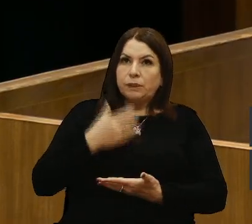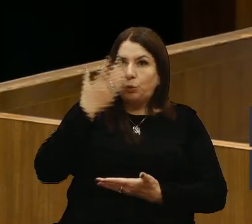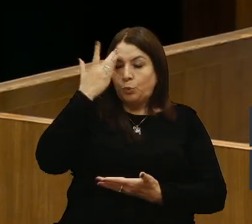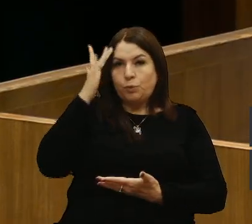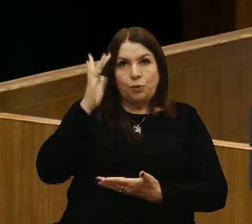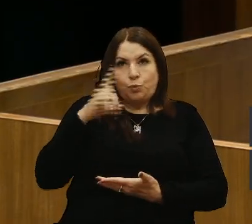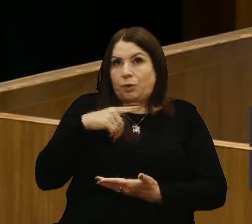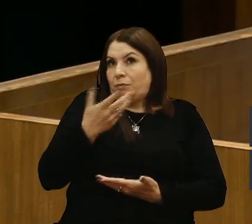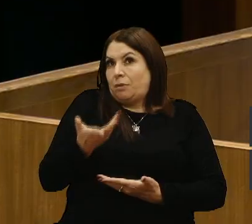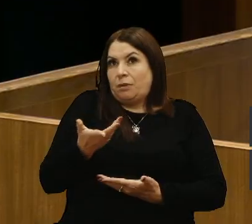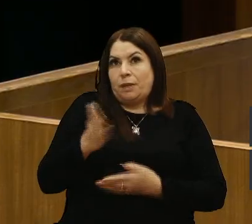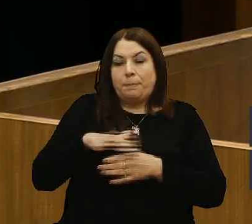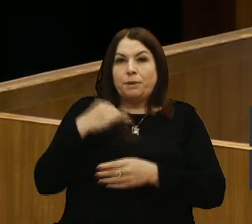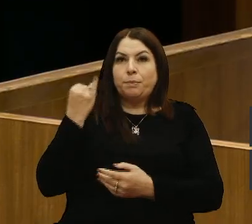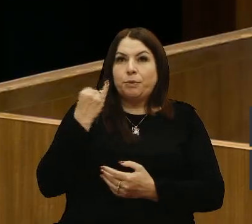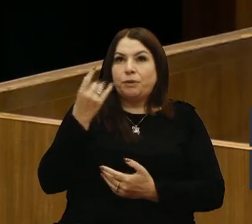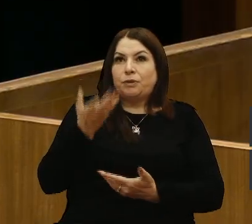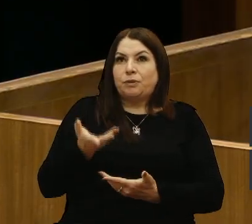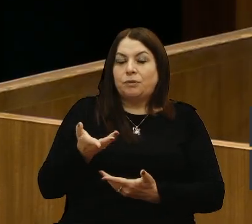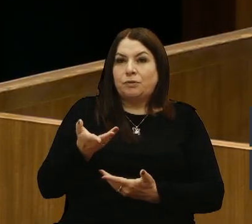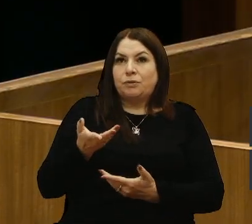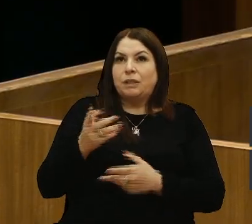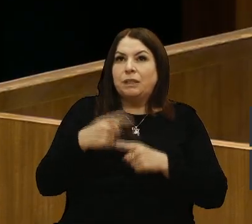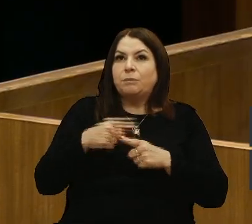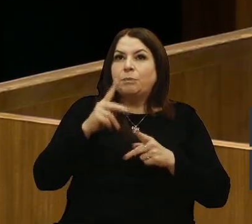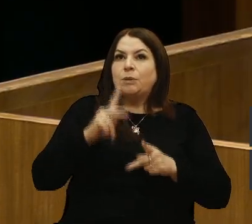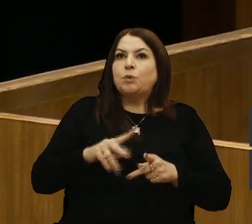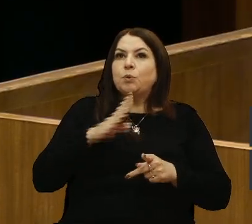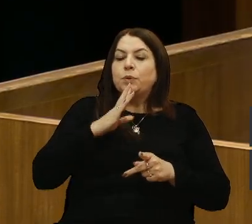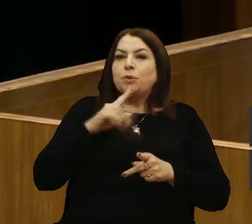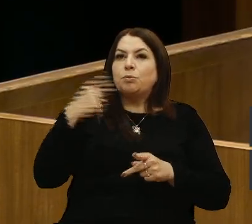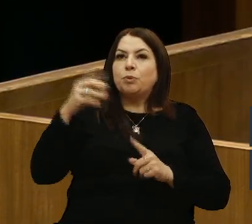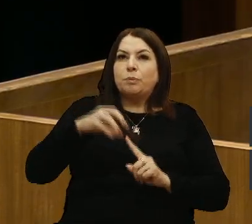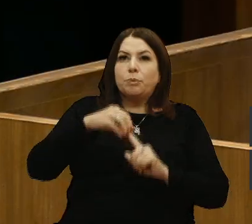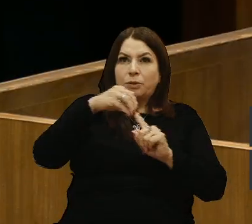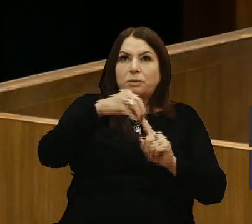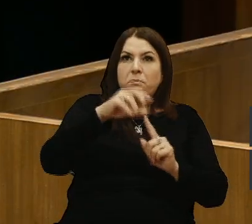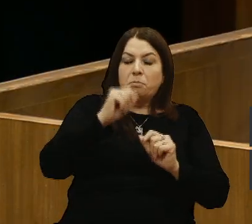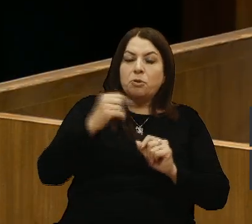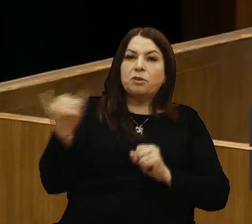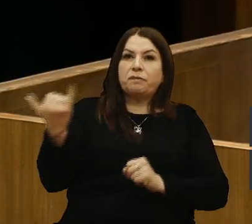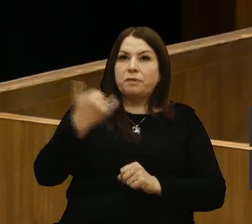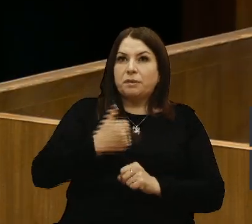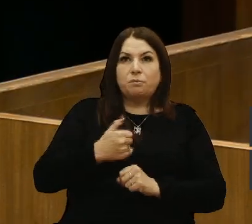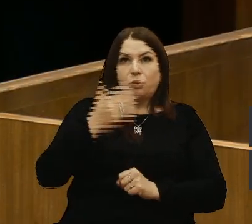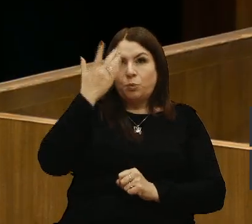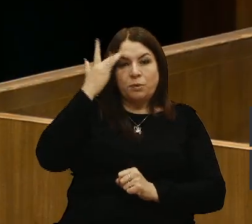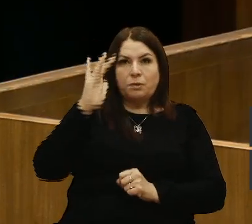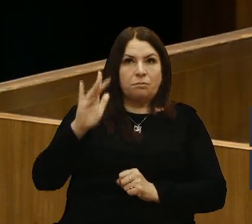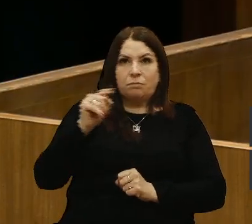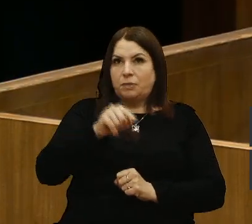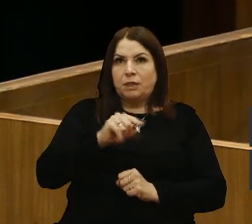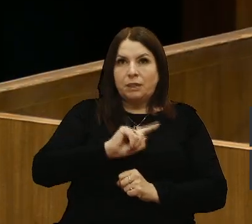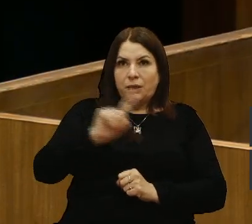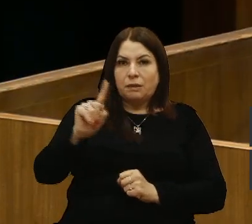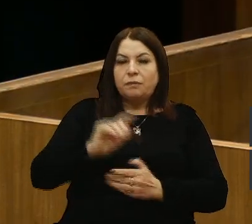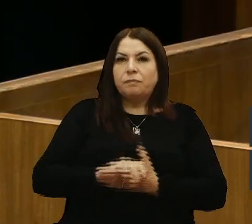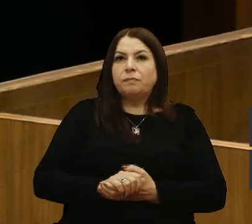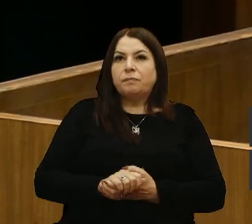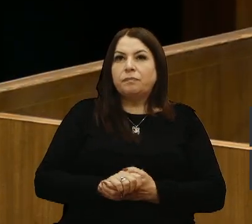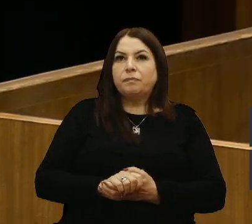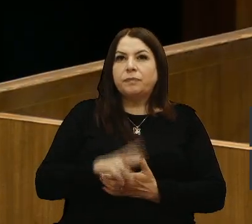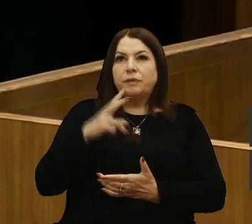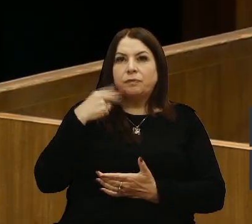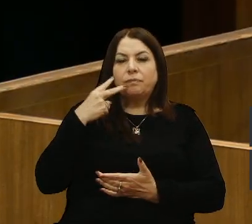o que tem mais importância do que isso. Se alguém conhecer uma outra prioridade, pode estar trazendo para mim, porque eu não sei. É só ir até lá. E